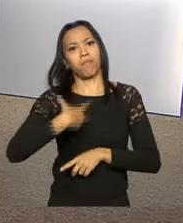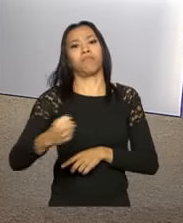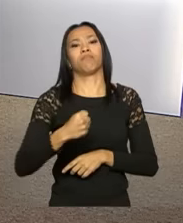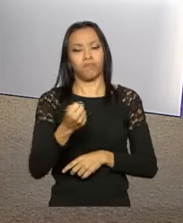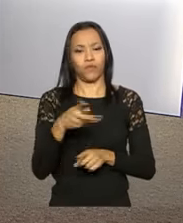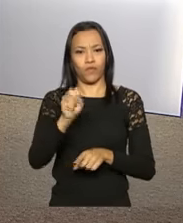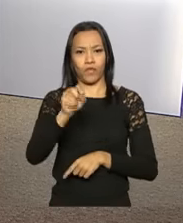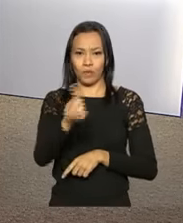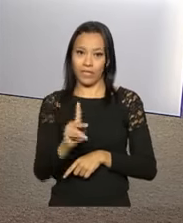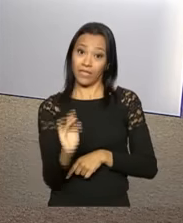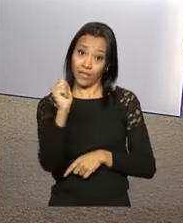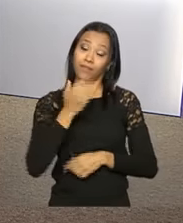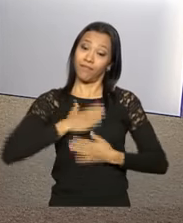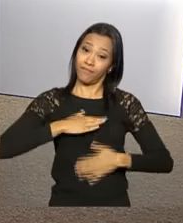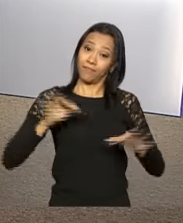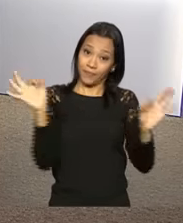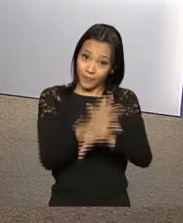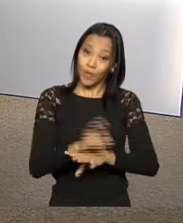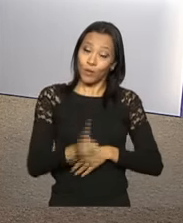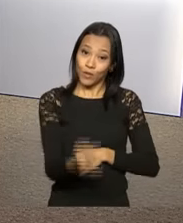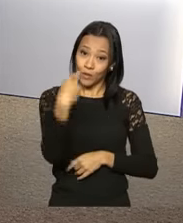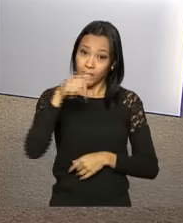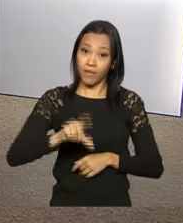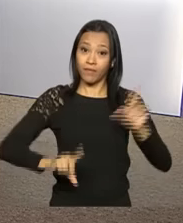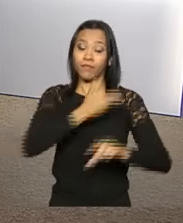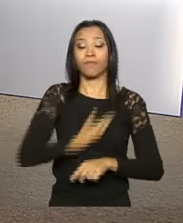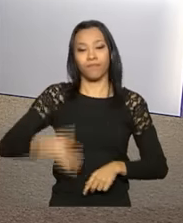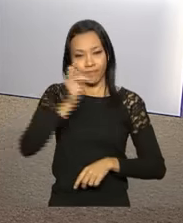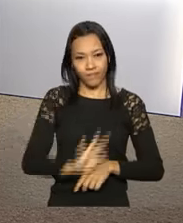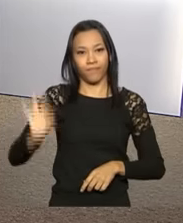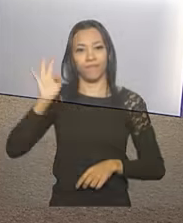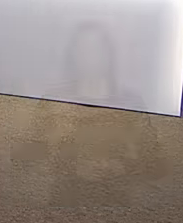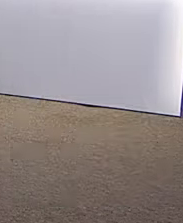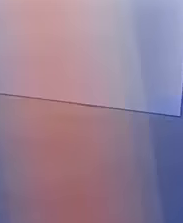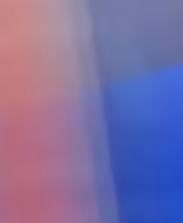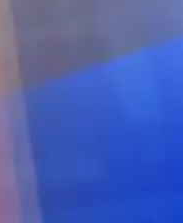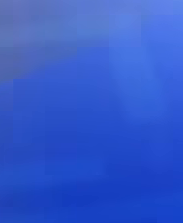zica nós ficamos por aqui continue na NBR a TV do Governo